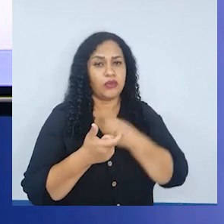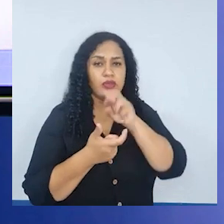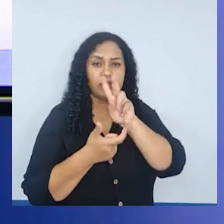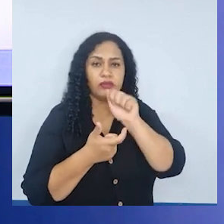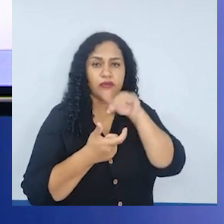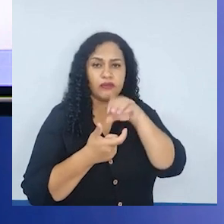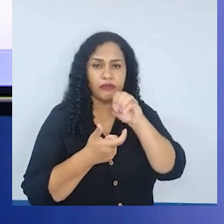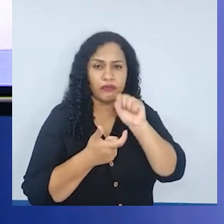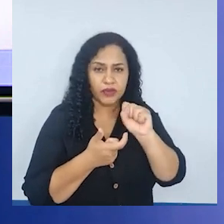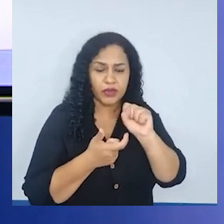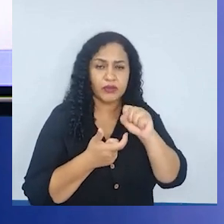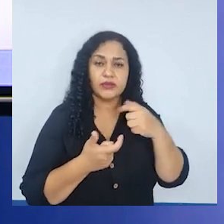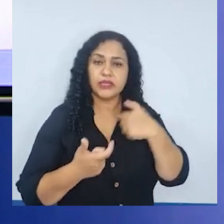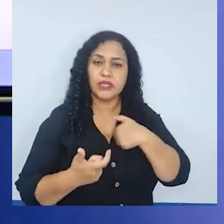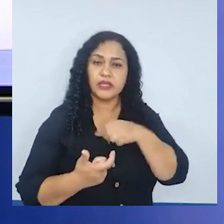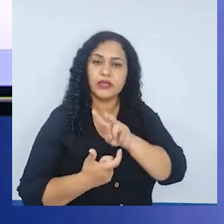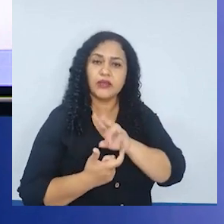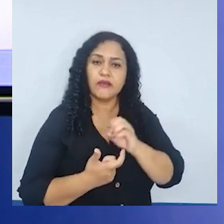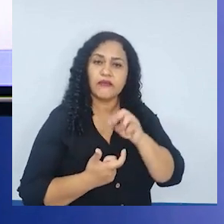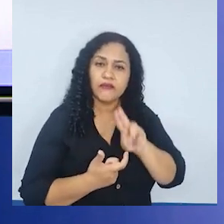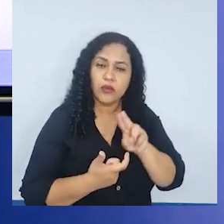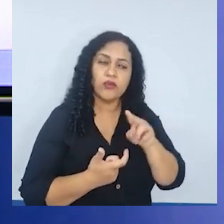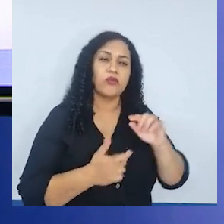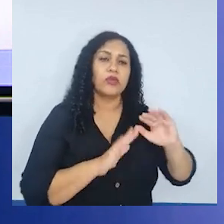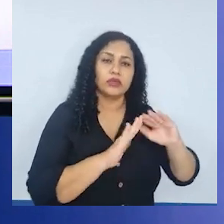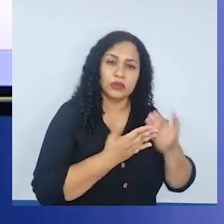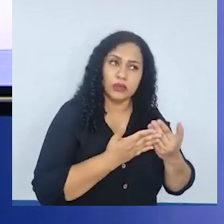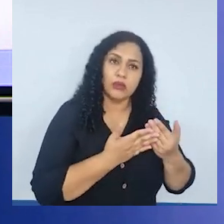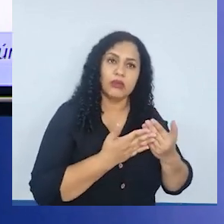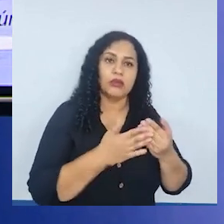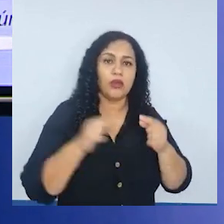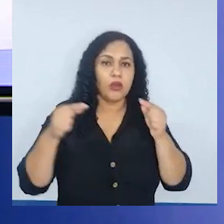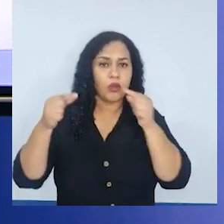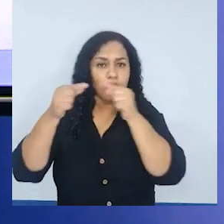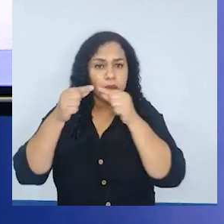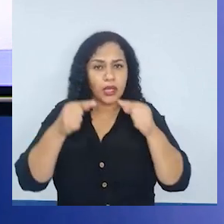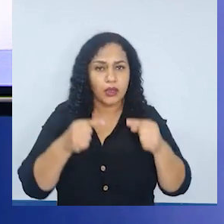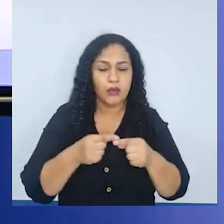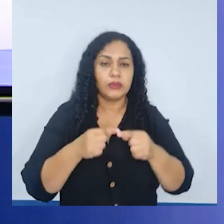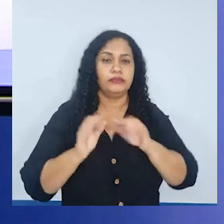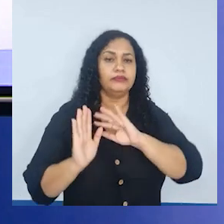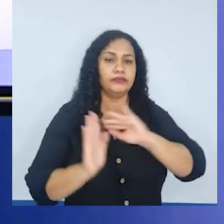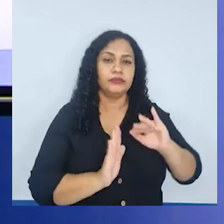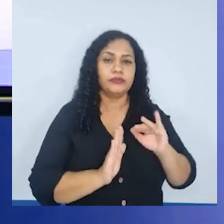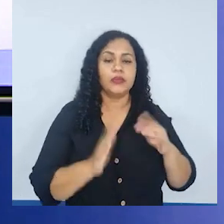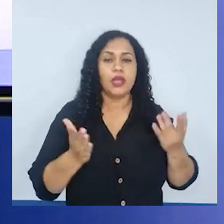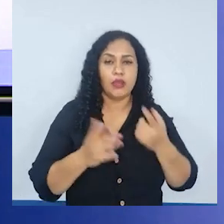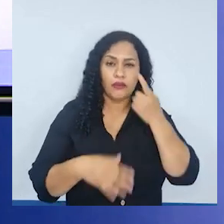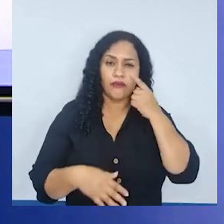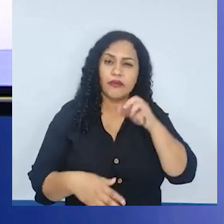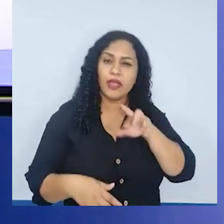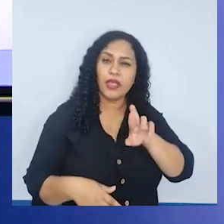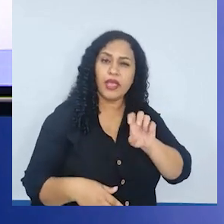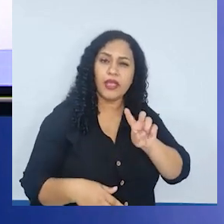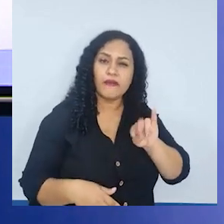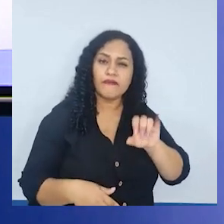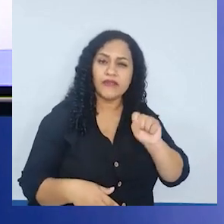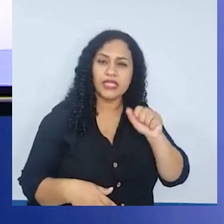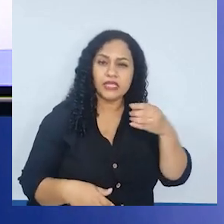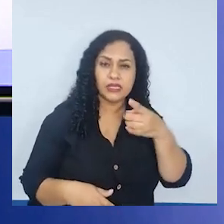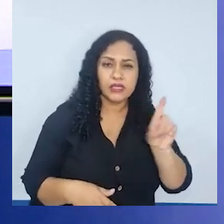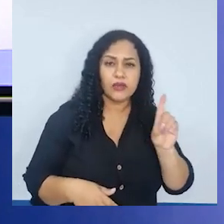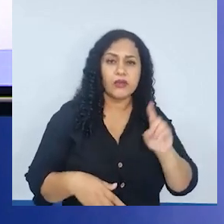Agora vamos fazer uma breve revisão. O verbo é uma palavra que